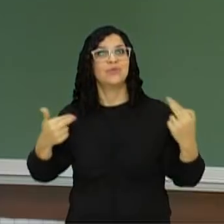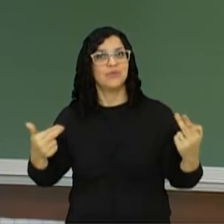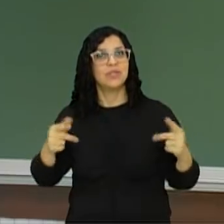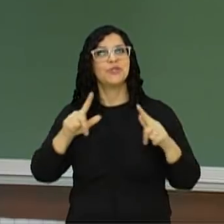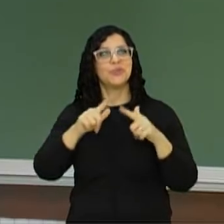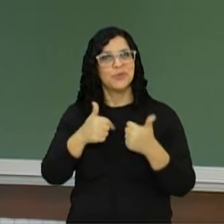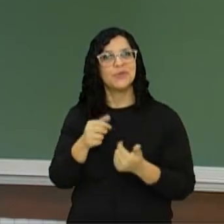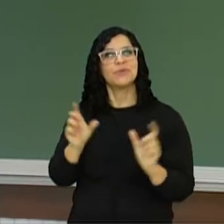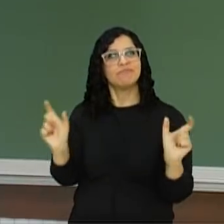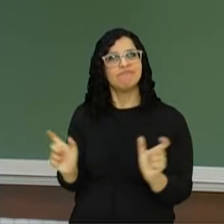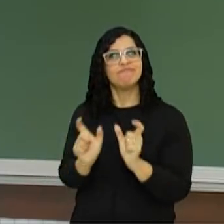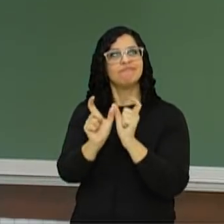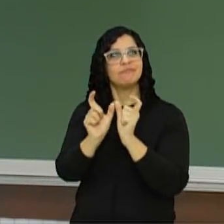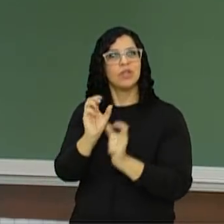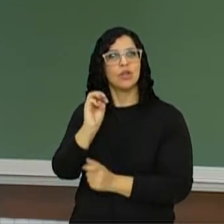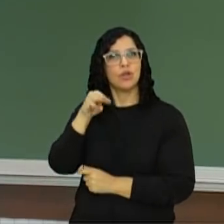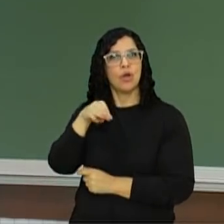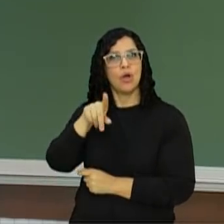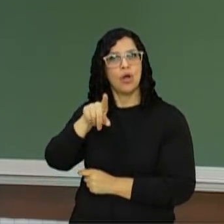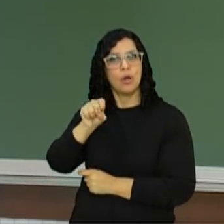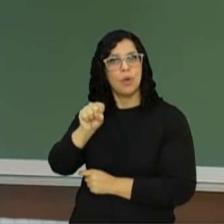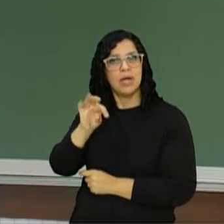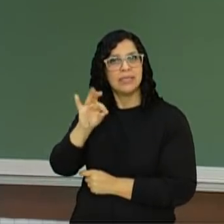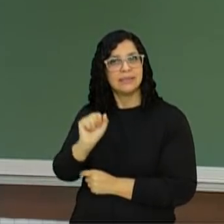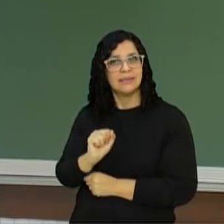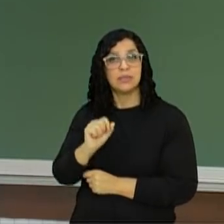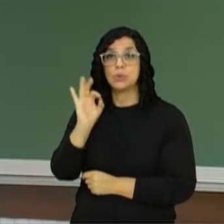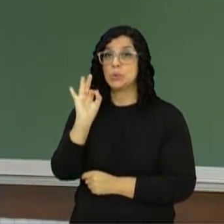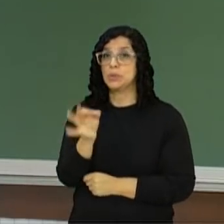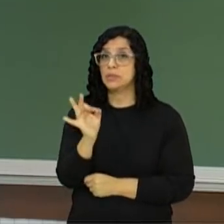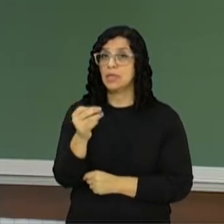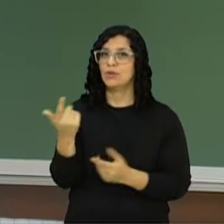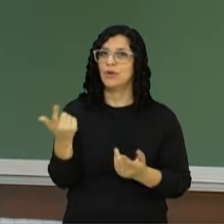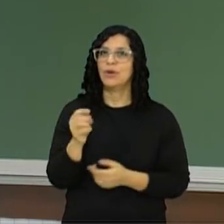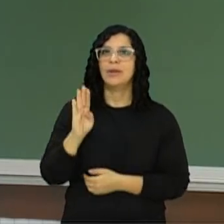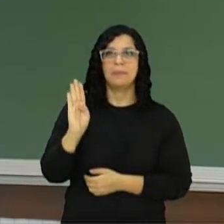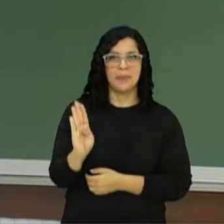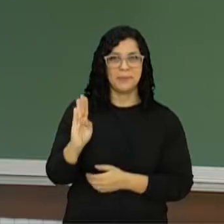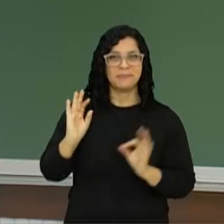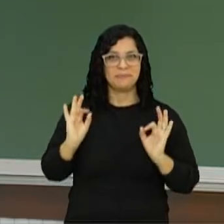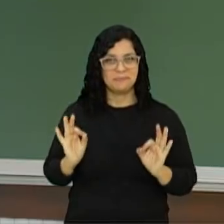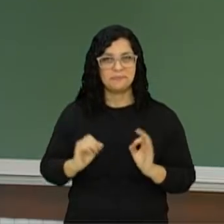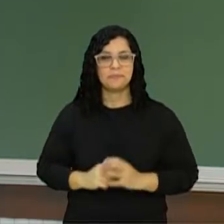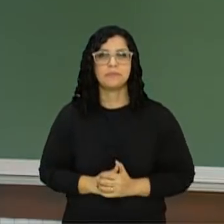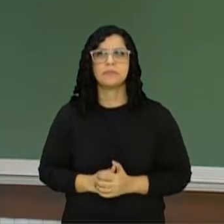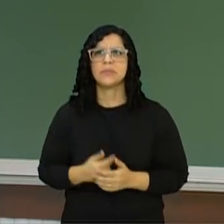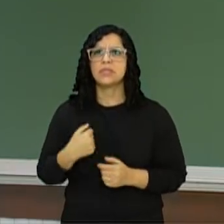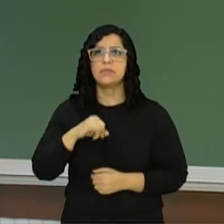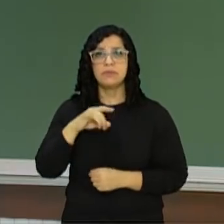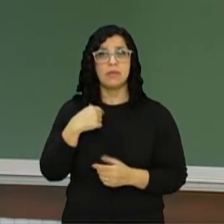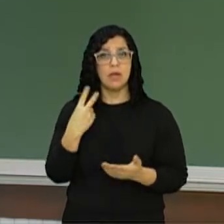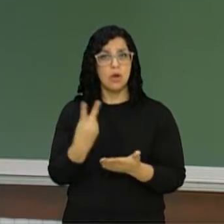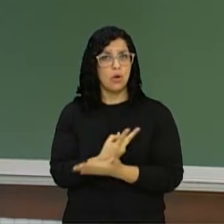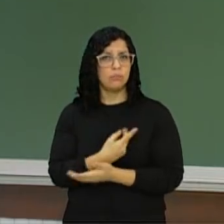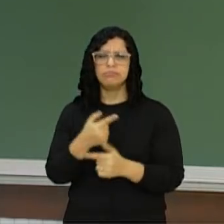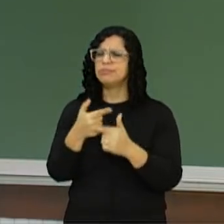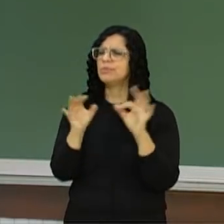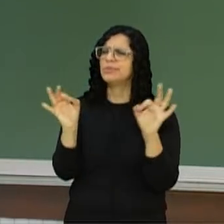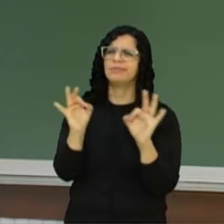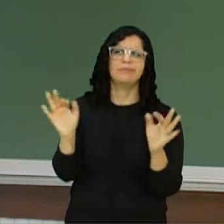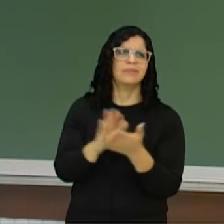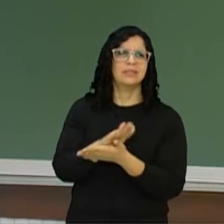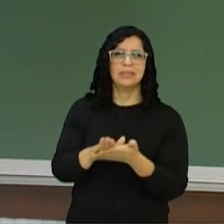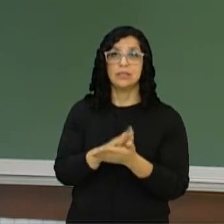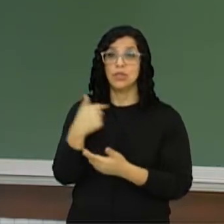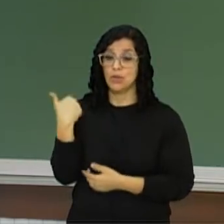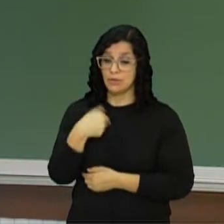substância composta. Então, marca um certinho nessa alternativa B. Se você errou, não tem problema.